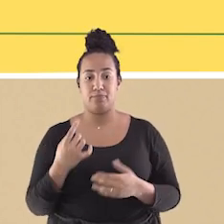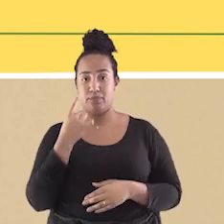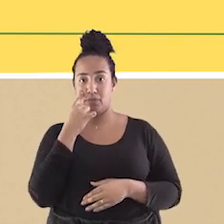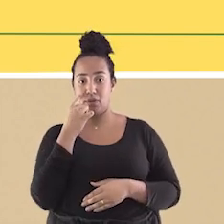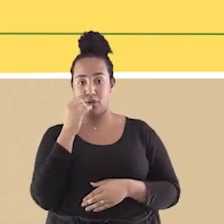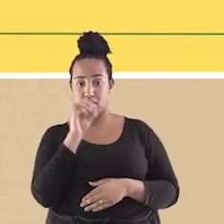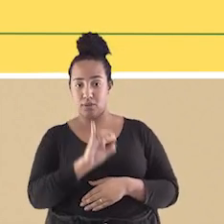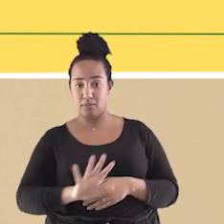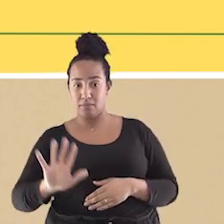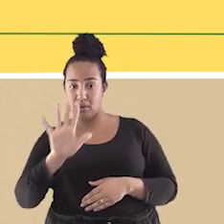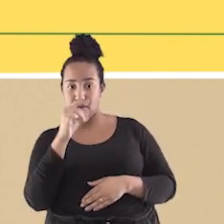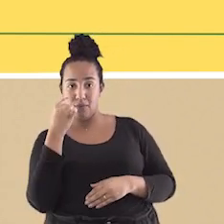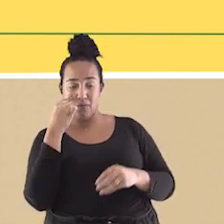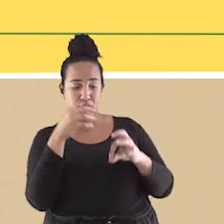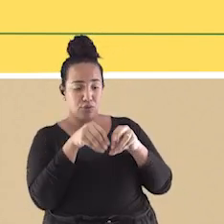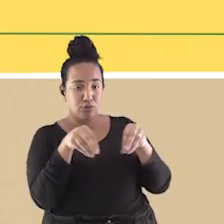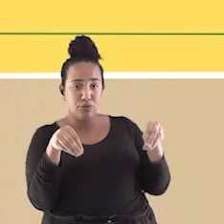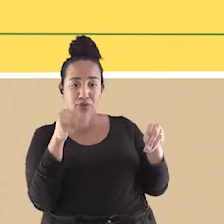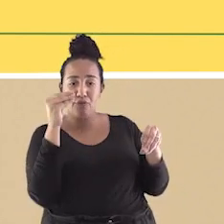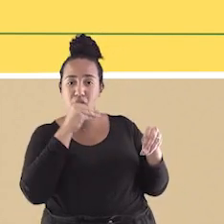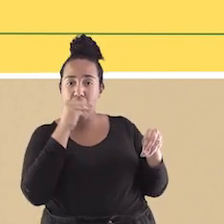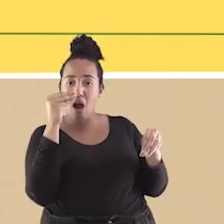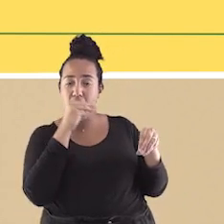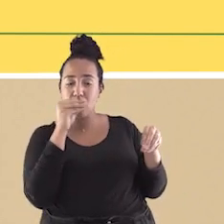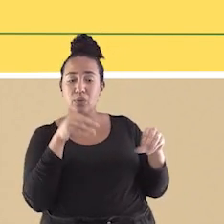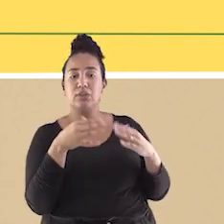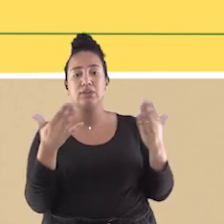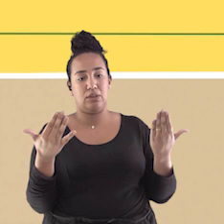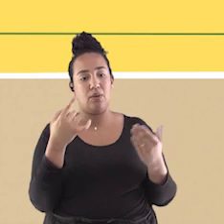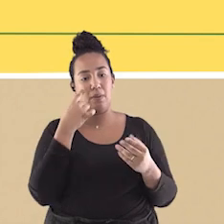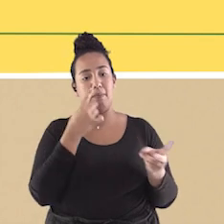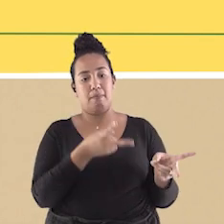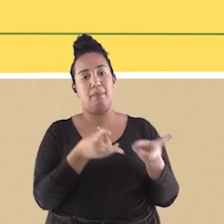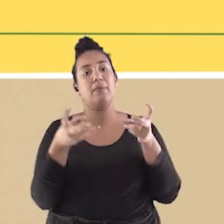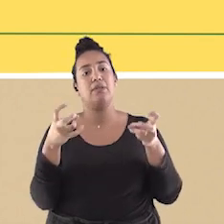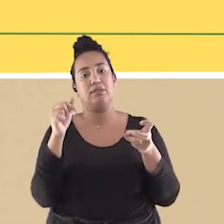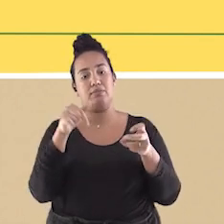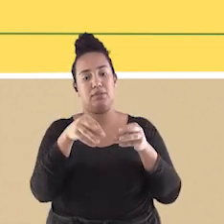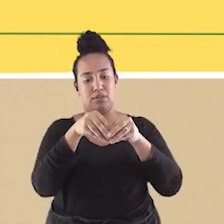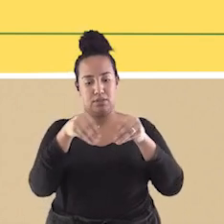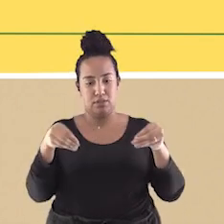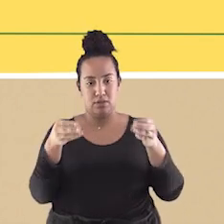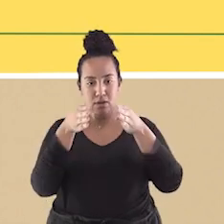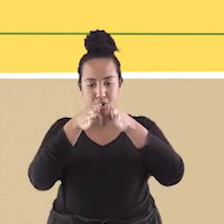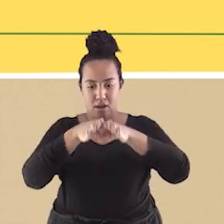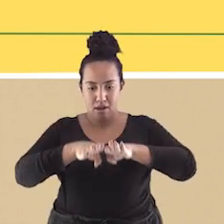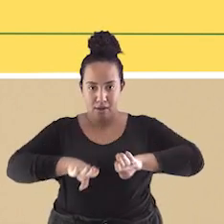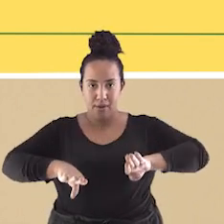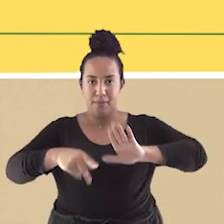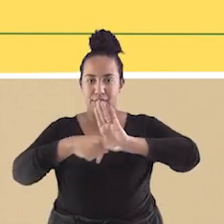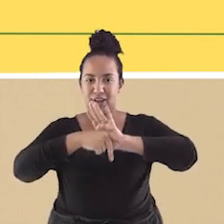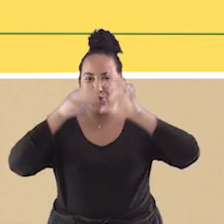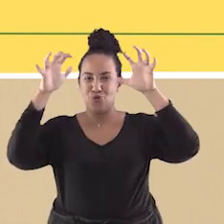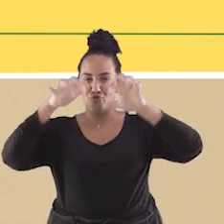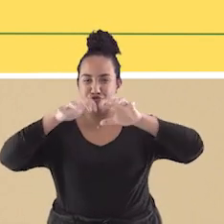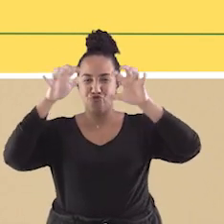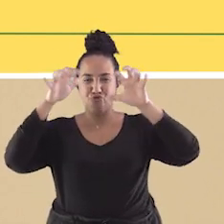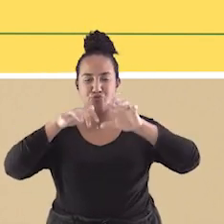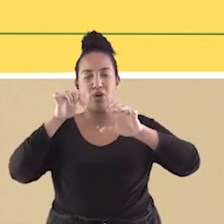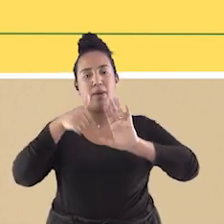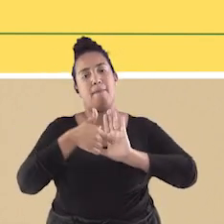olhar a fragilidade do solo, a gente percebe que o fator erosão vindo das fortes chuvas